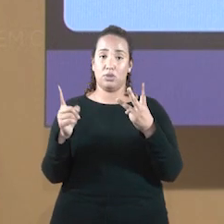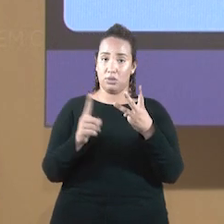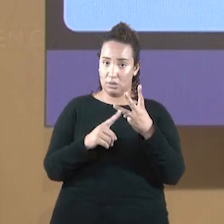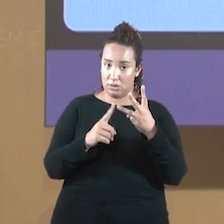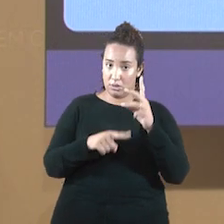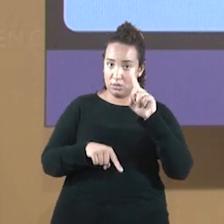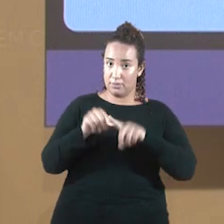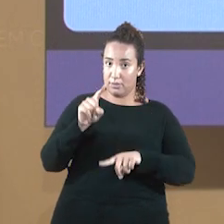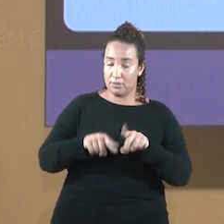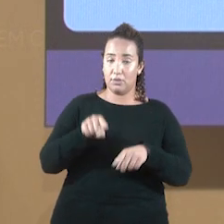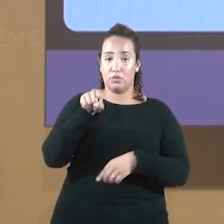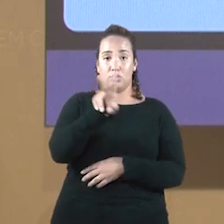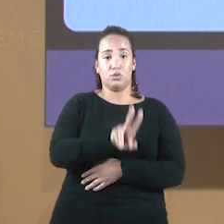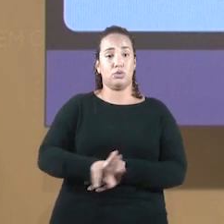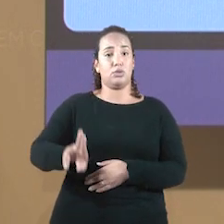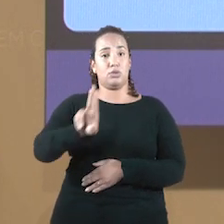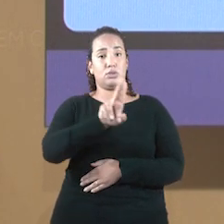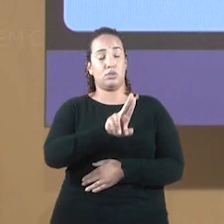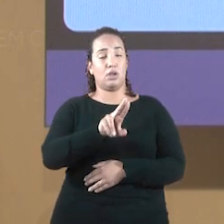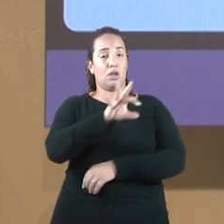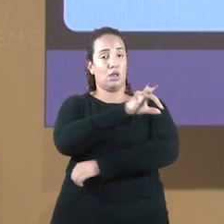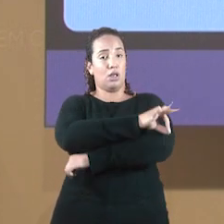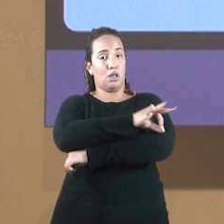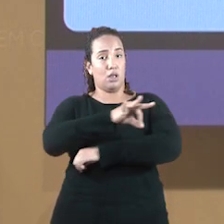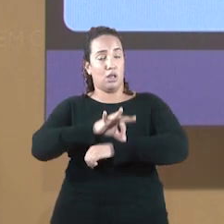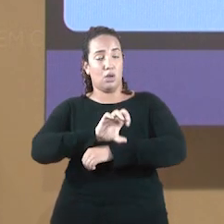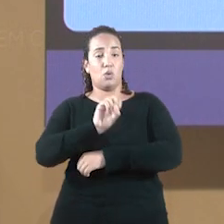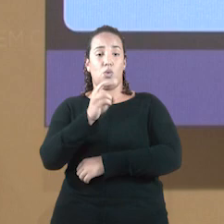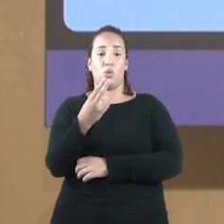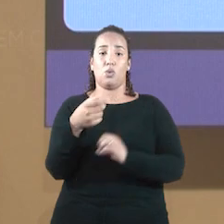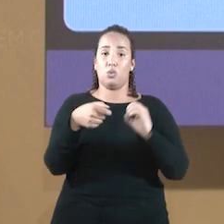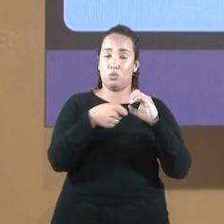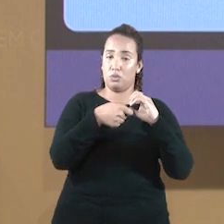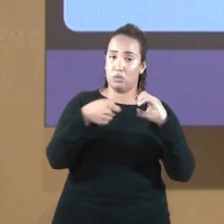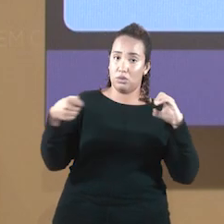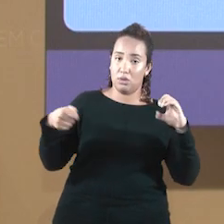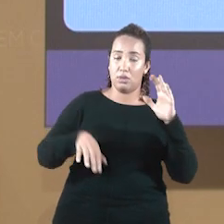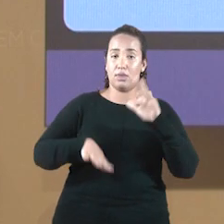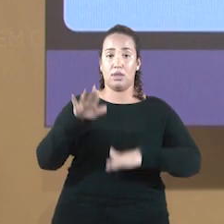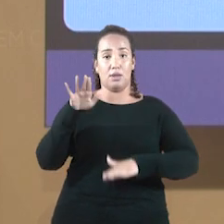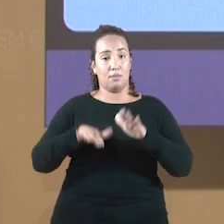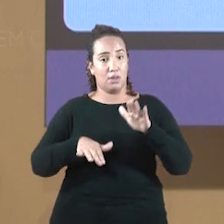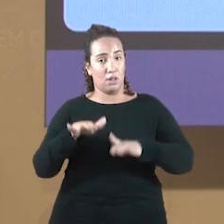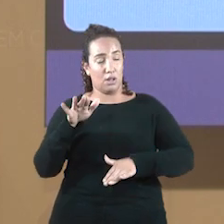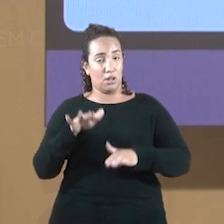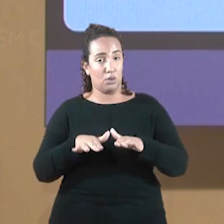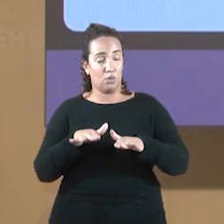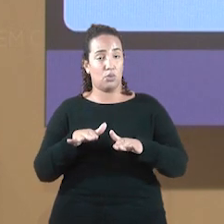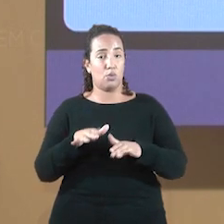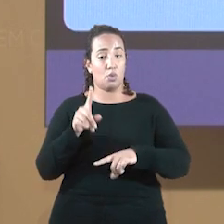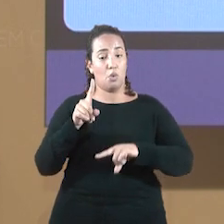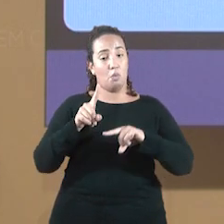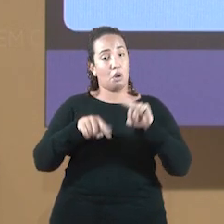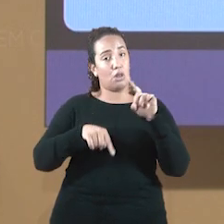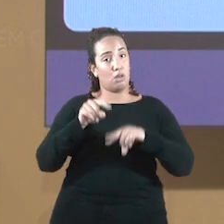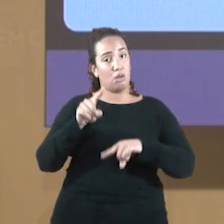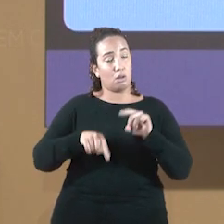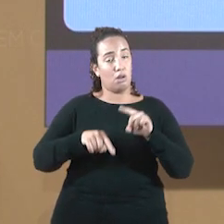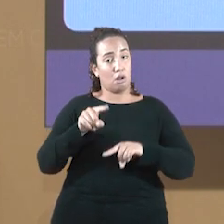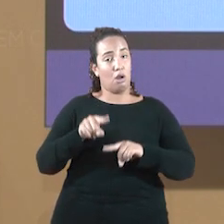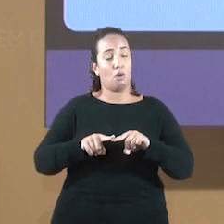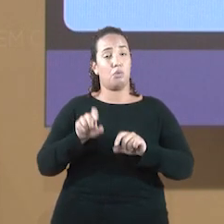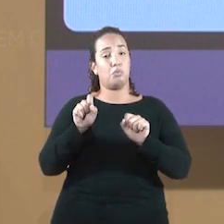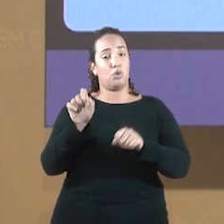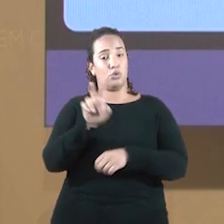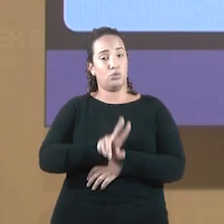você usará a régua ou a trena, dependendo do instrumento que seja mais adequado para